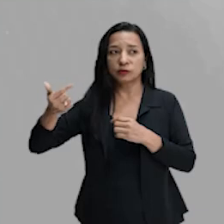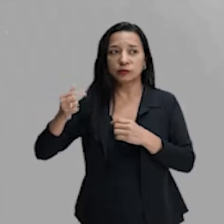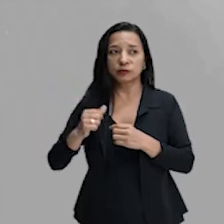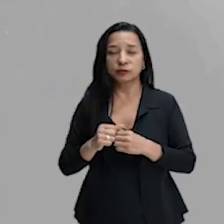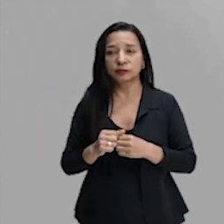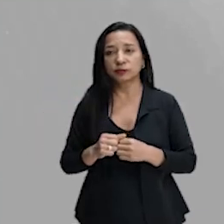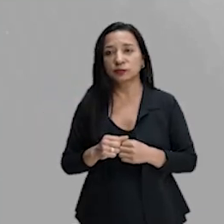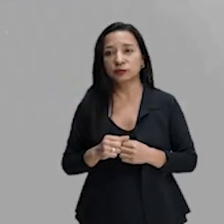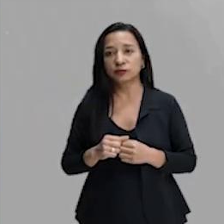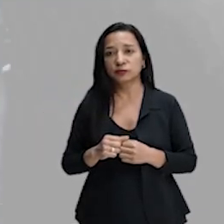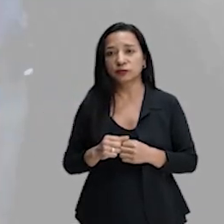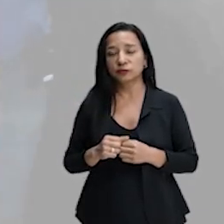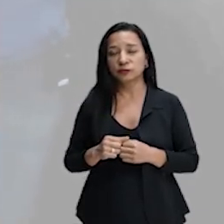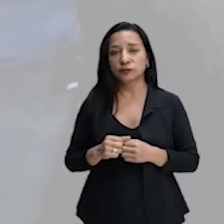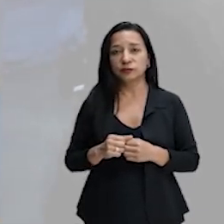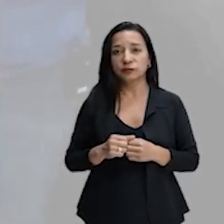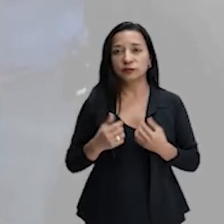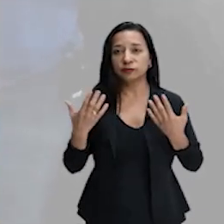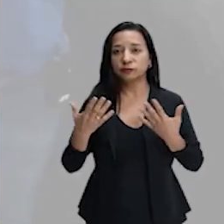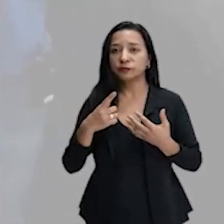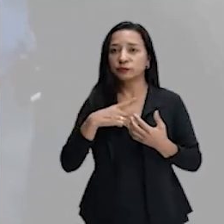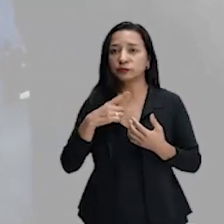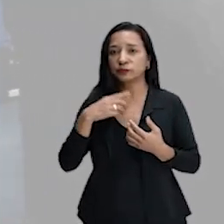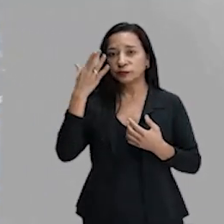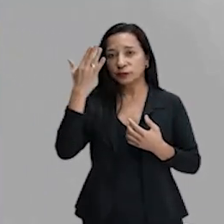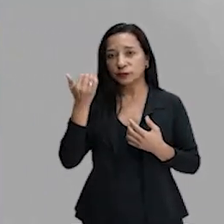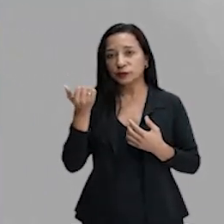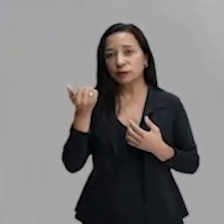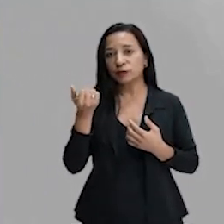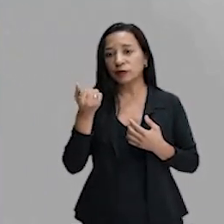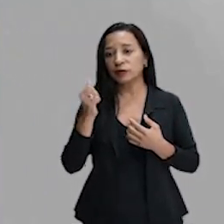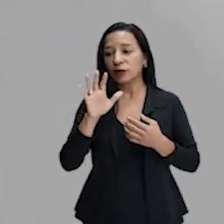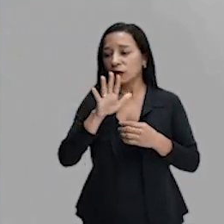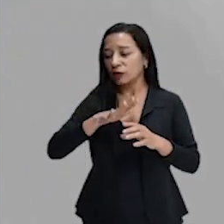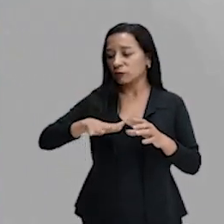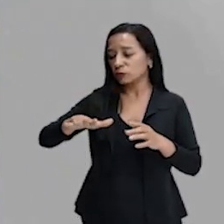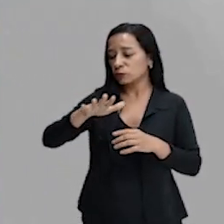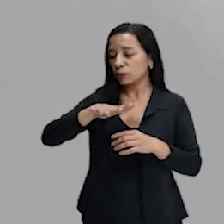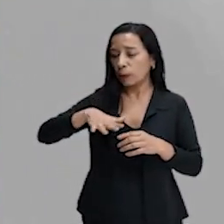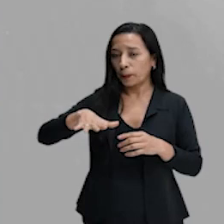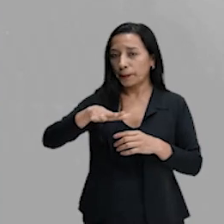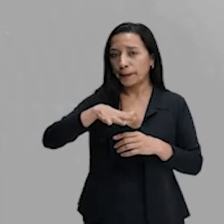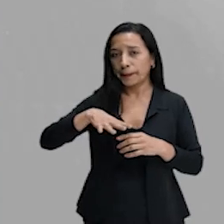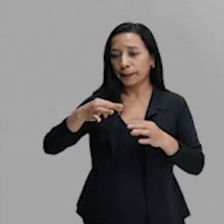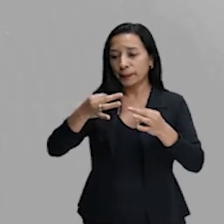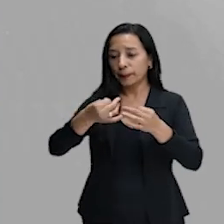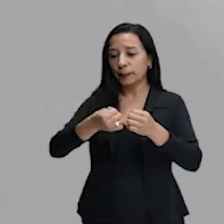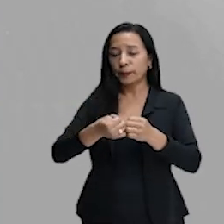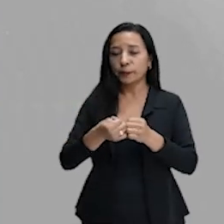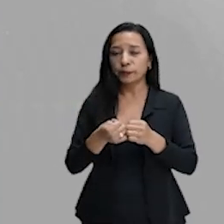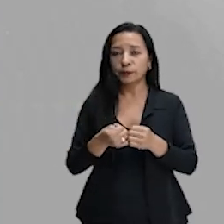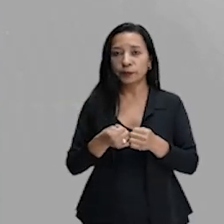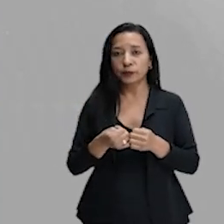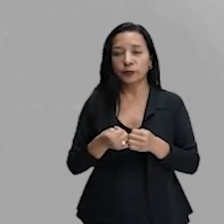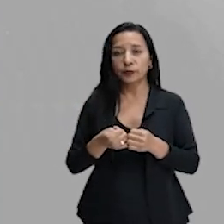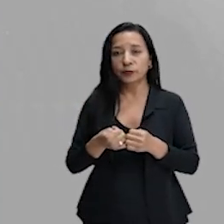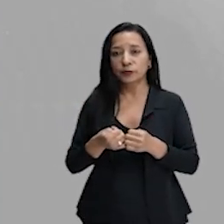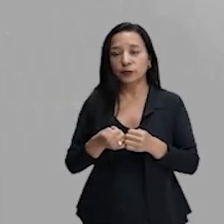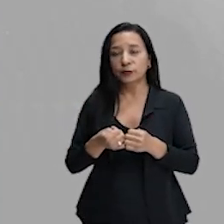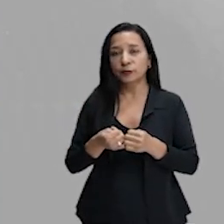qu Beleza agora eu quero saber a área total né a área total como eu coloquei bem aqui